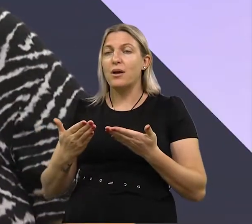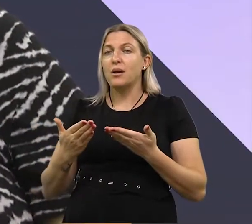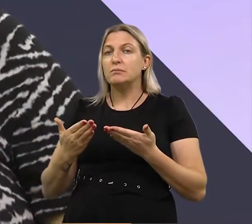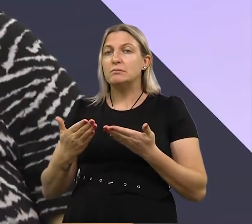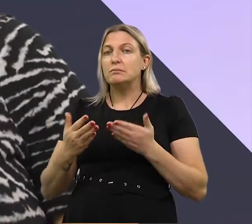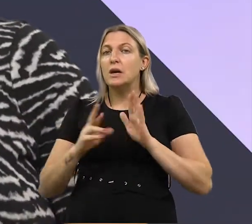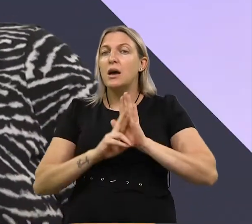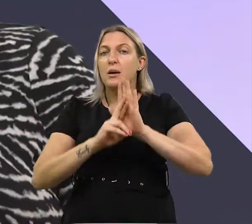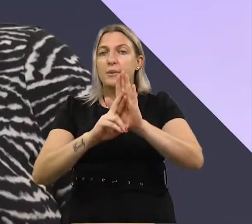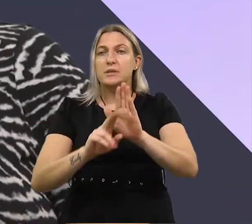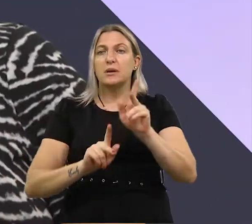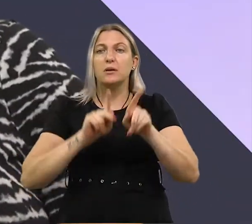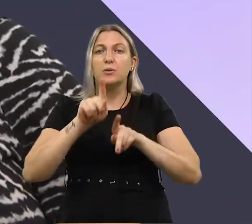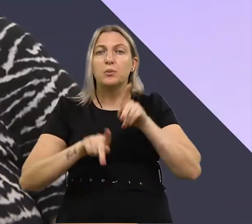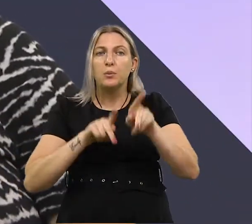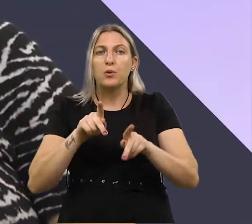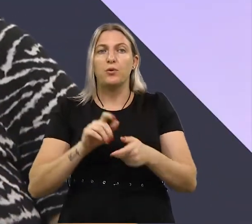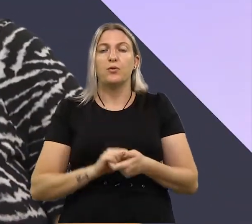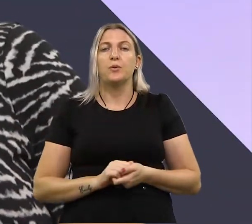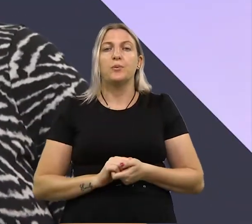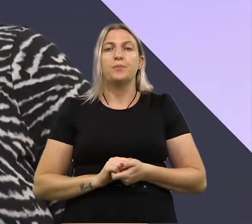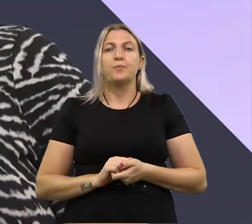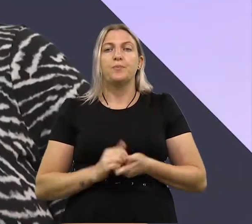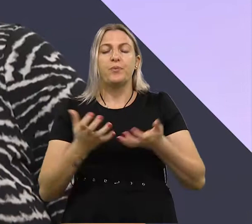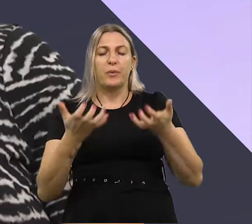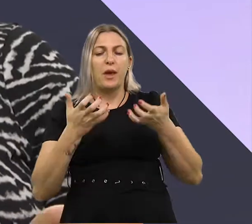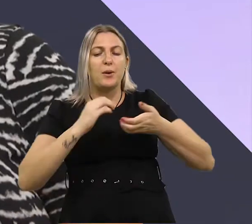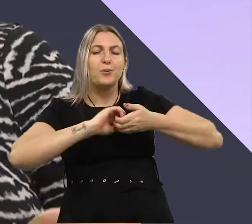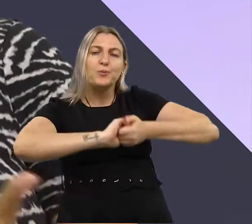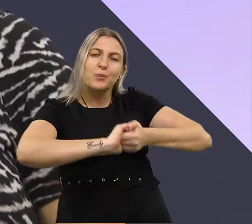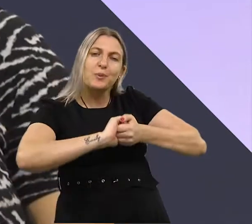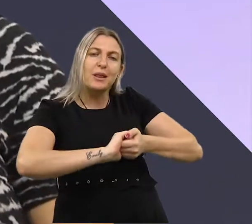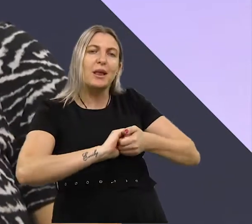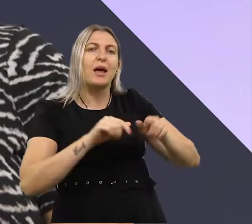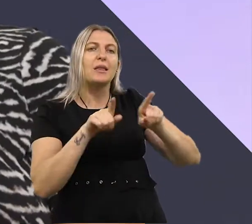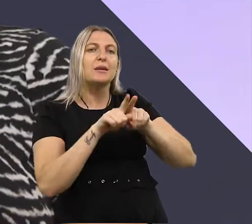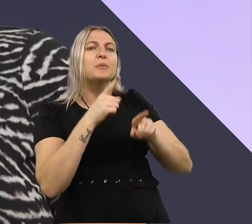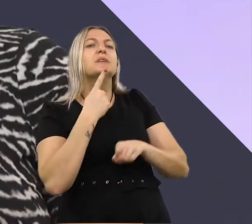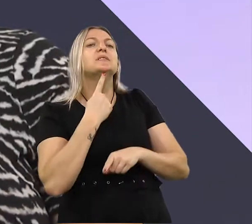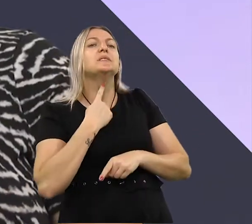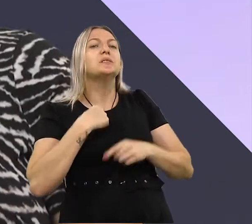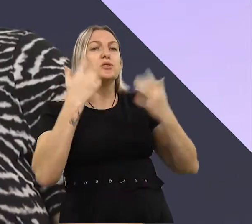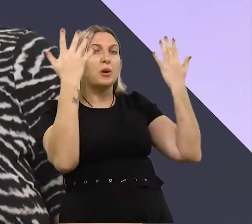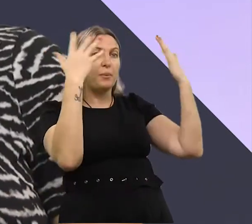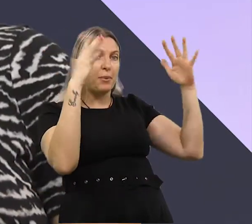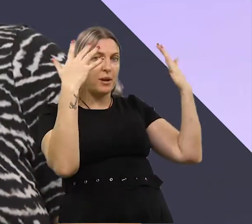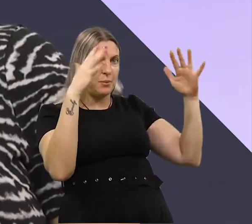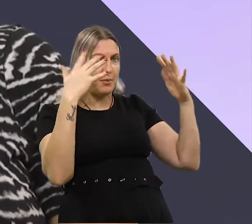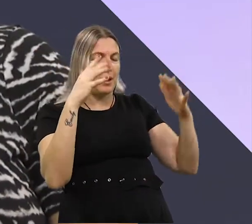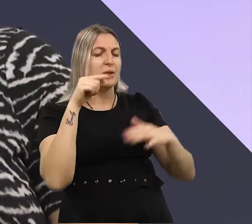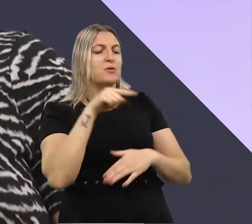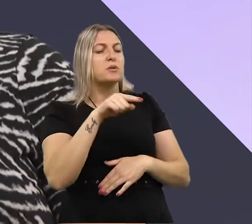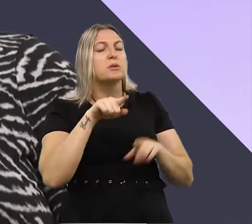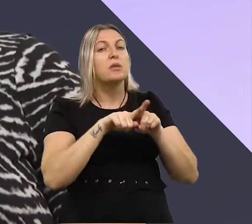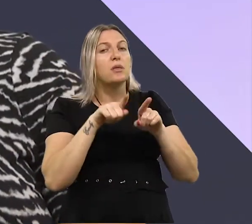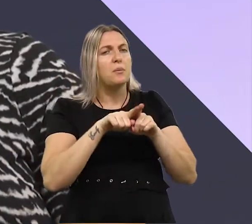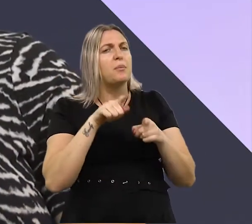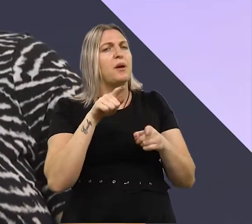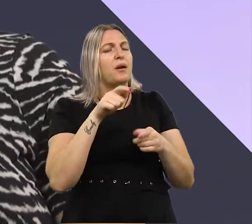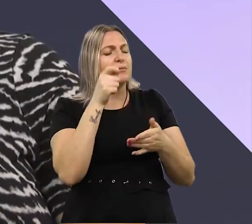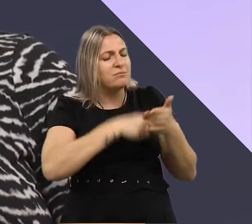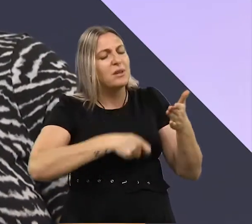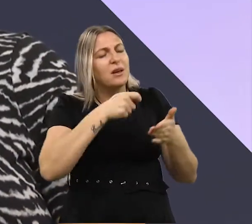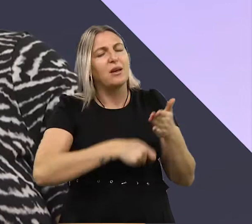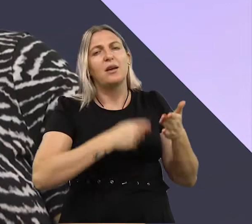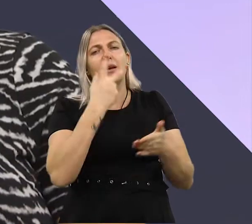Então, quero te cumprimentar também, Cris, e te desejar também parabéns, né, pelo Dia das Mulheres. Tu também és uma guerreira, como